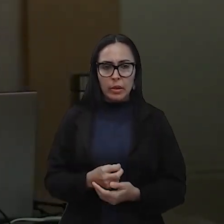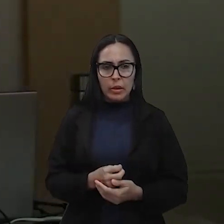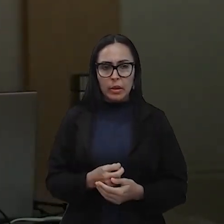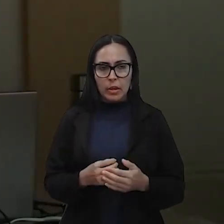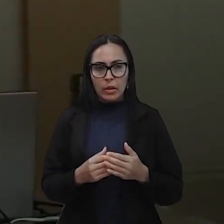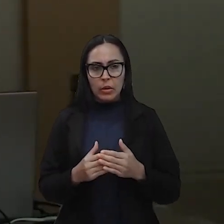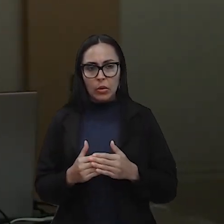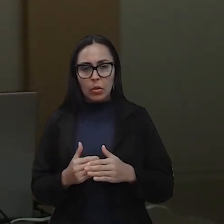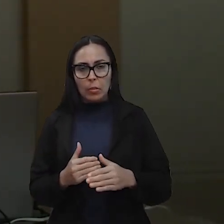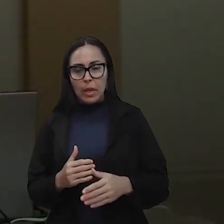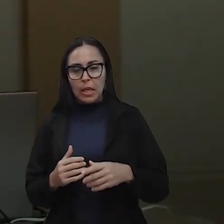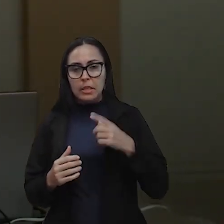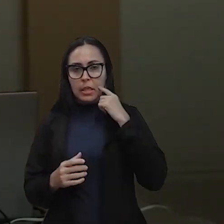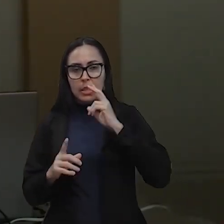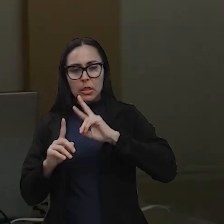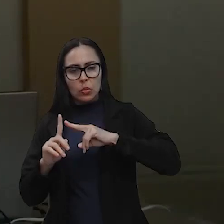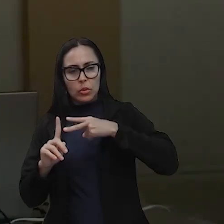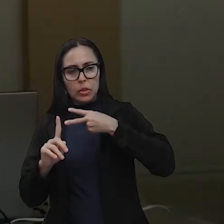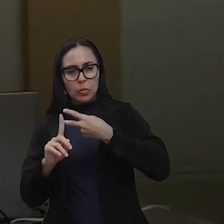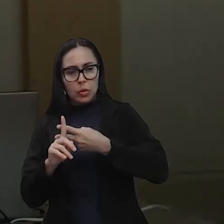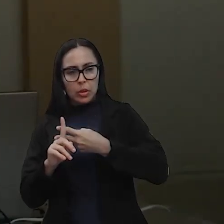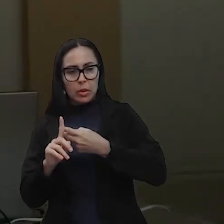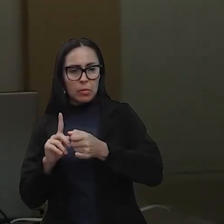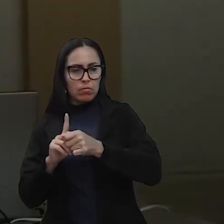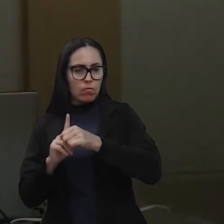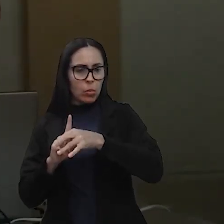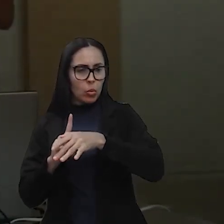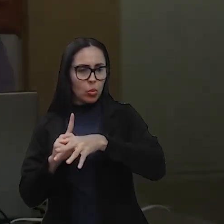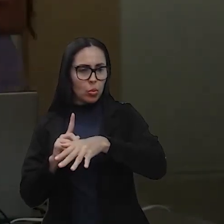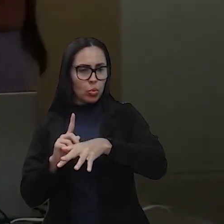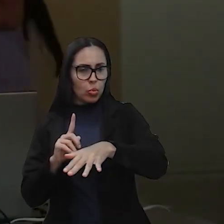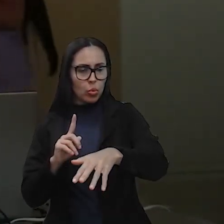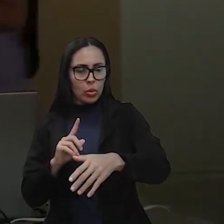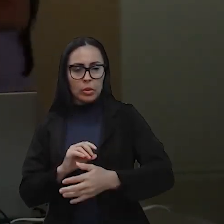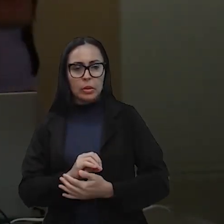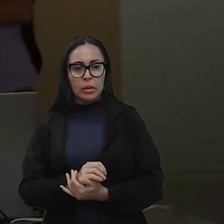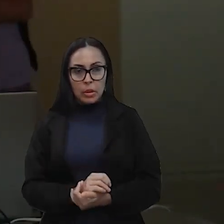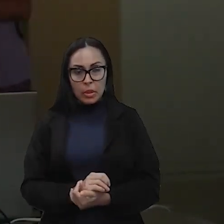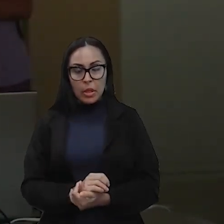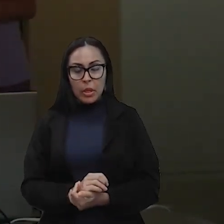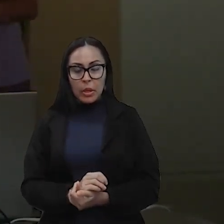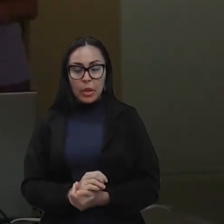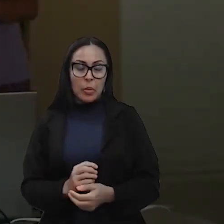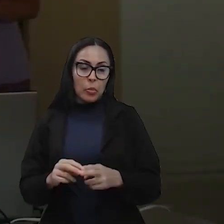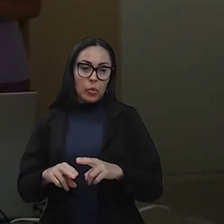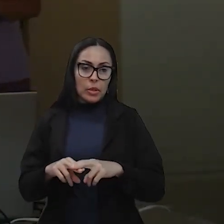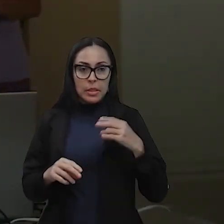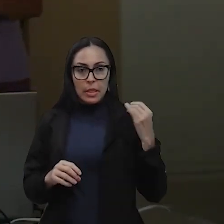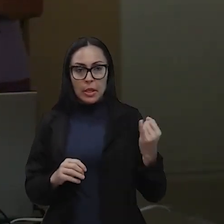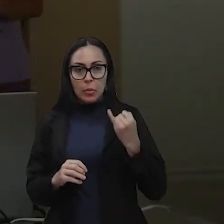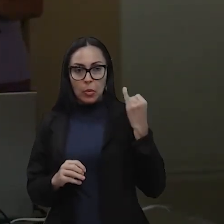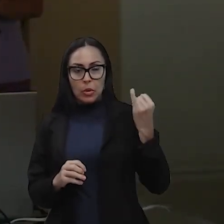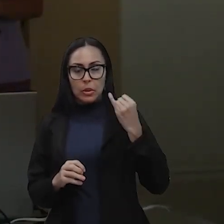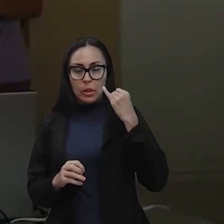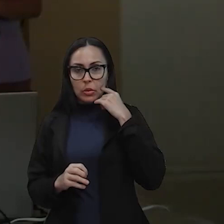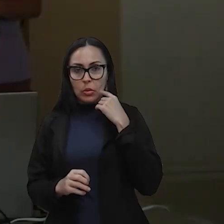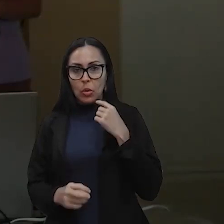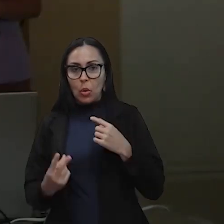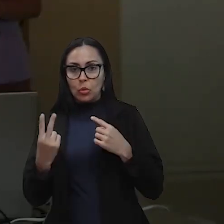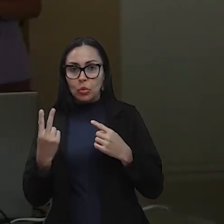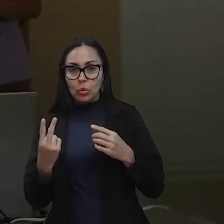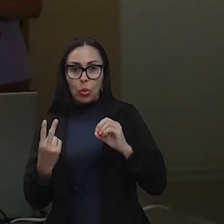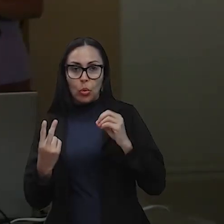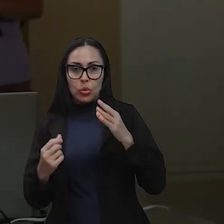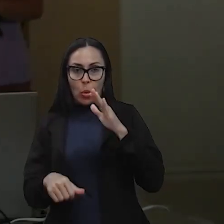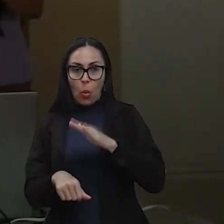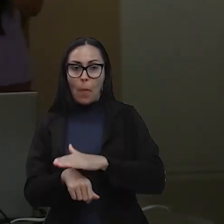ao invés de se destruir, começam a se multiplicar. Por isso é muito importante, olha, 2 ou mais sinais desse aqui são sinais de alerta